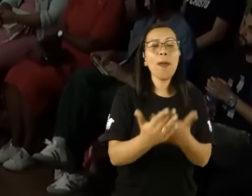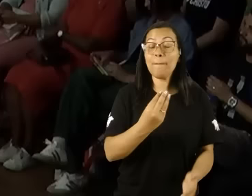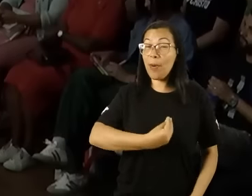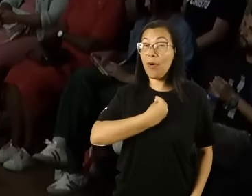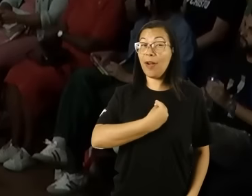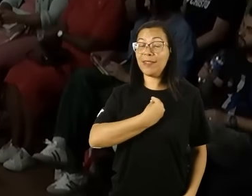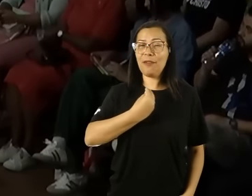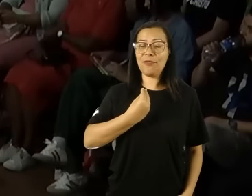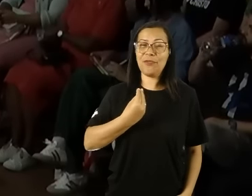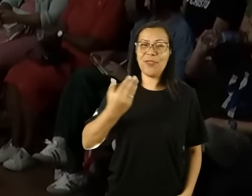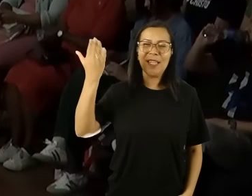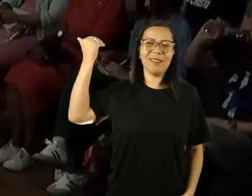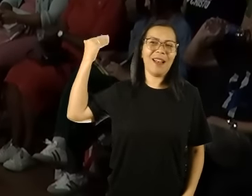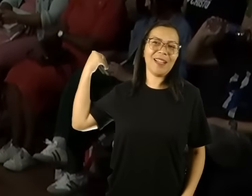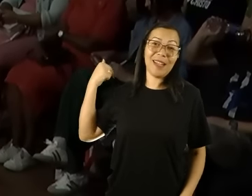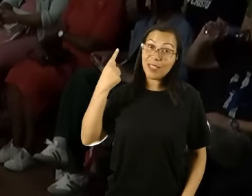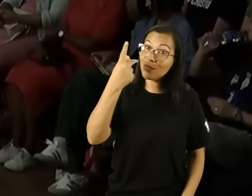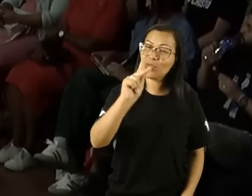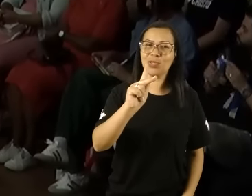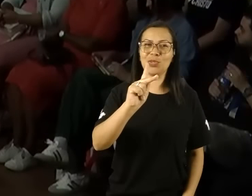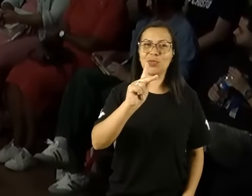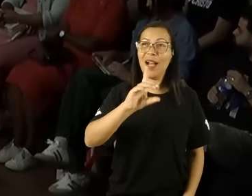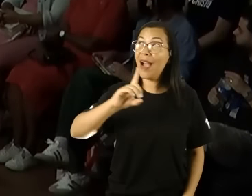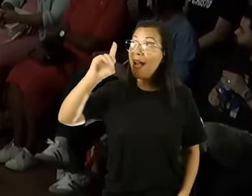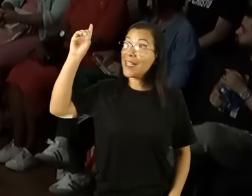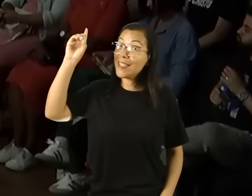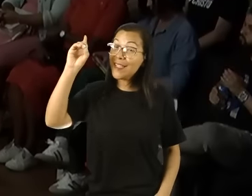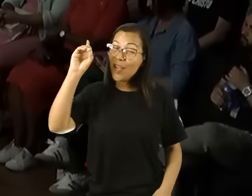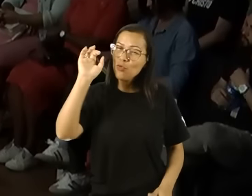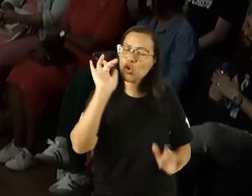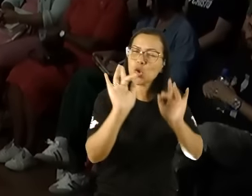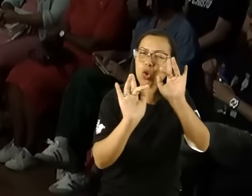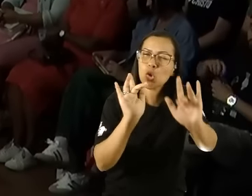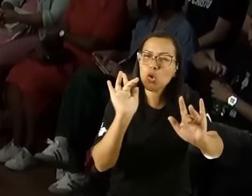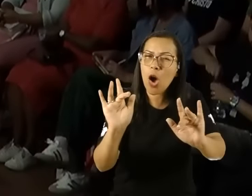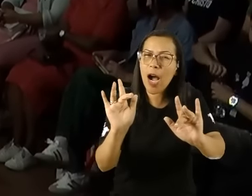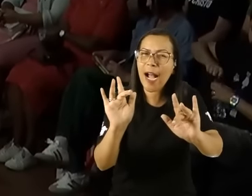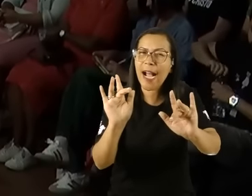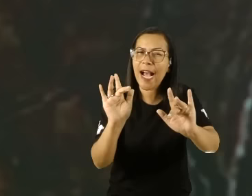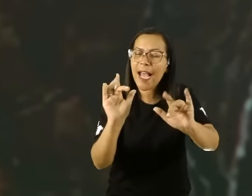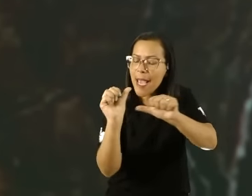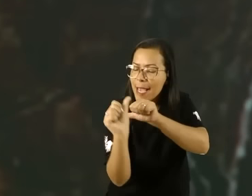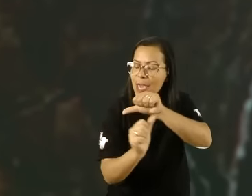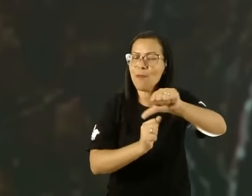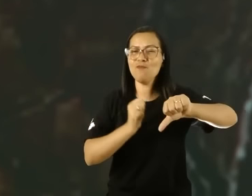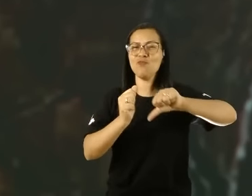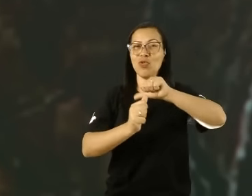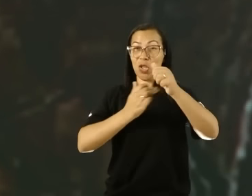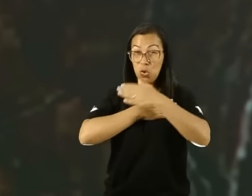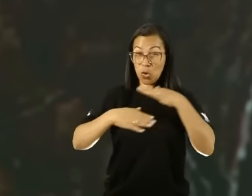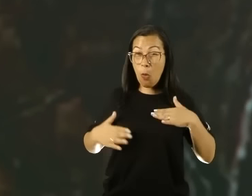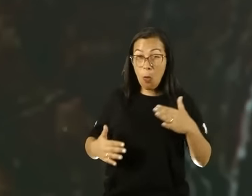graça. Porque quando Deus te traz para um novo lugar, Deus não traz só seu corpo, Deus traz sua alma. E por mais cansado que você esteja,